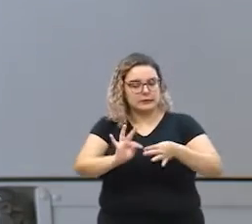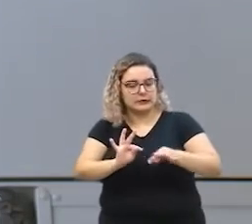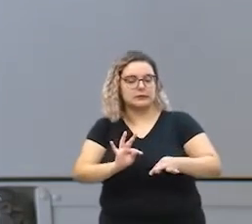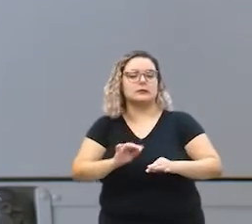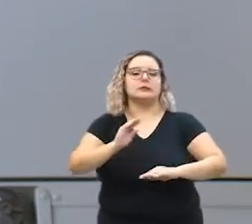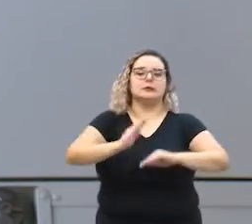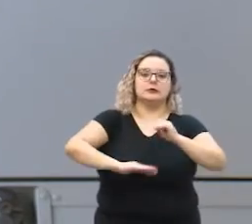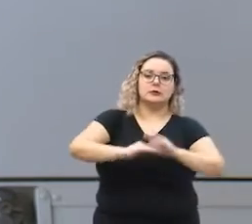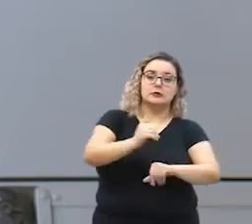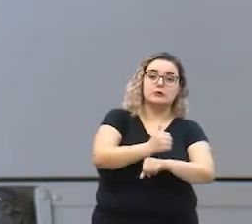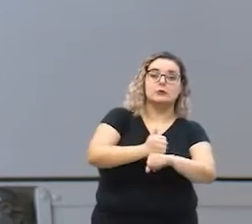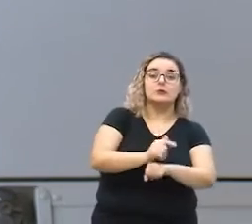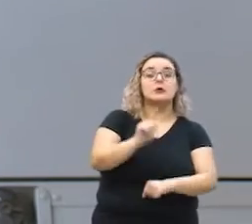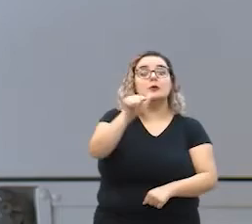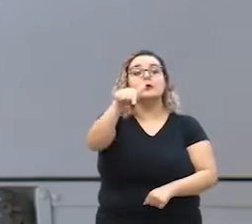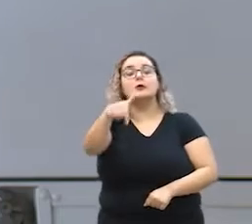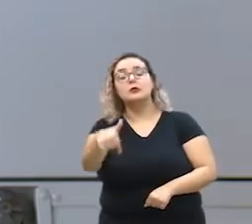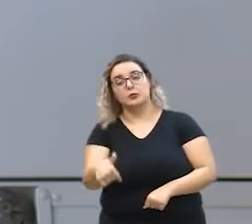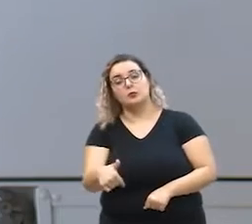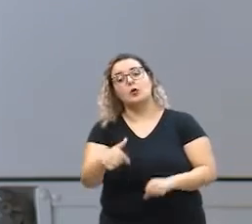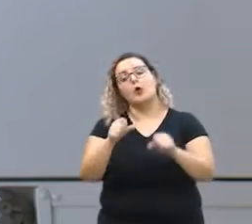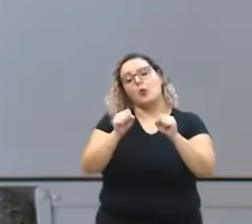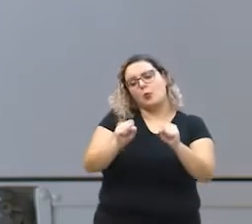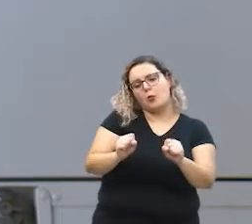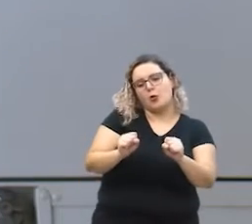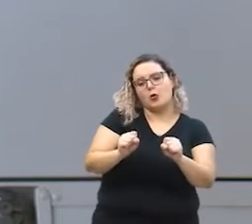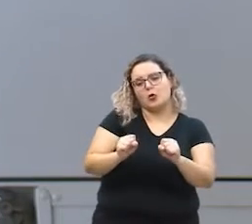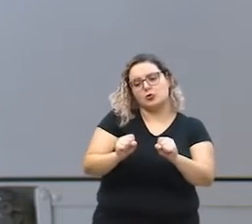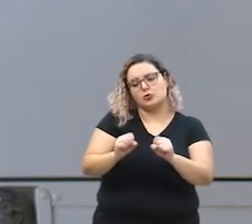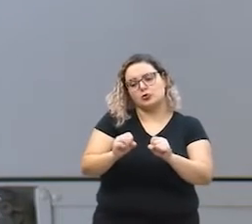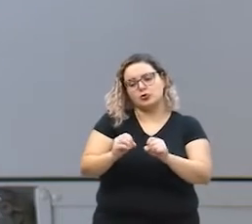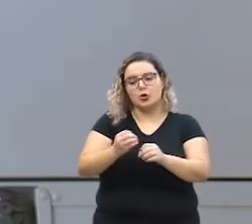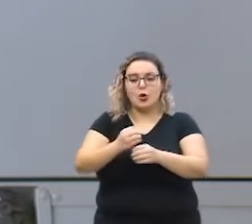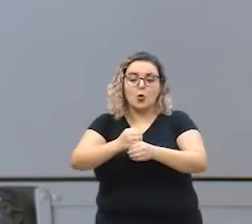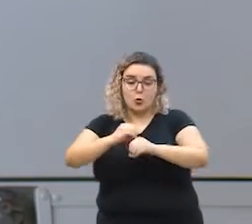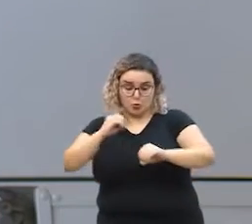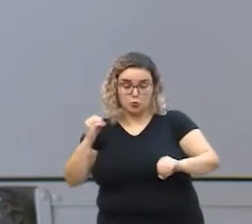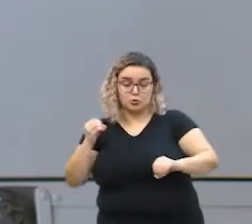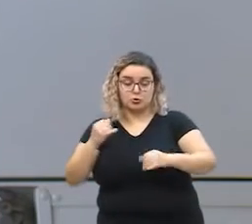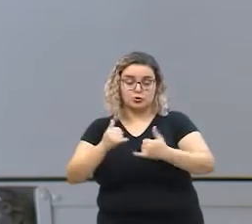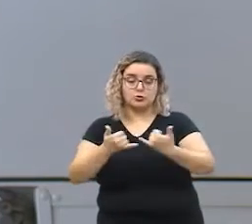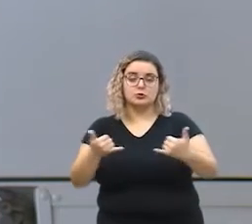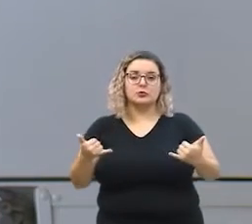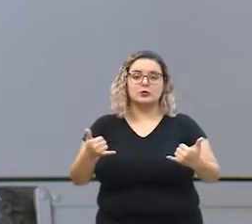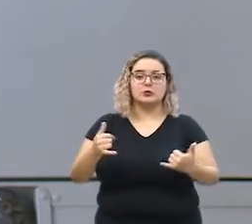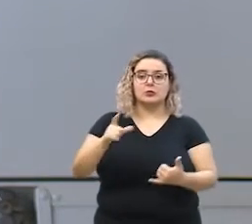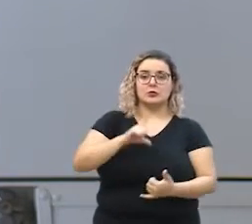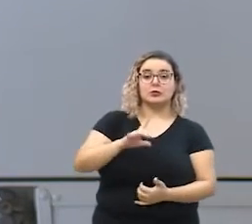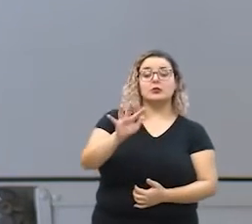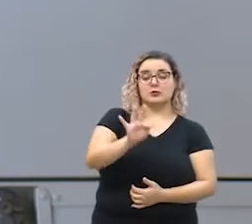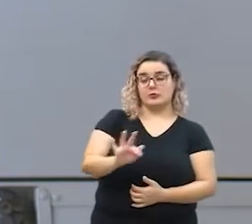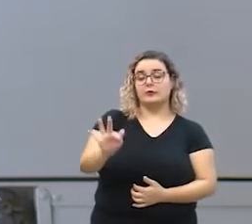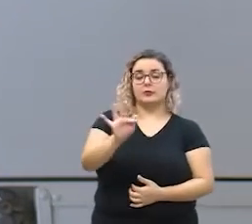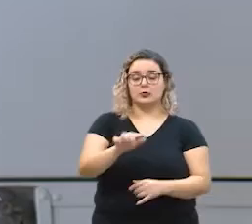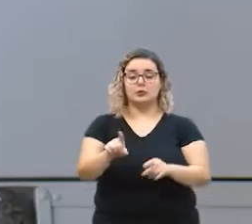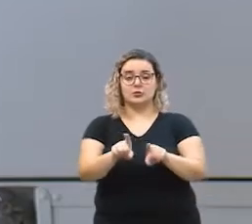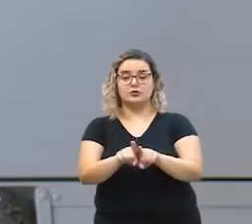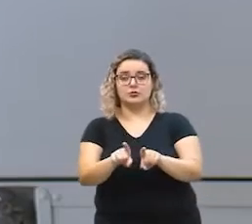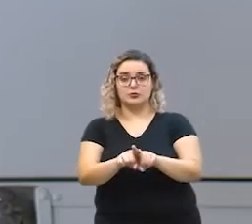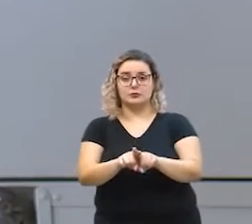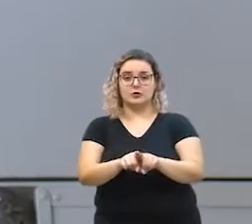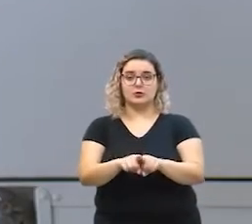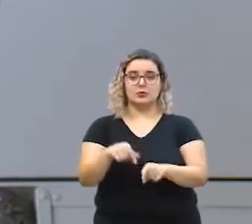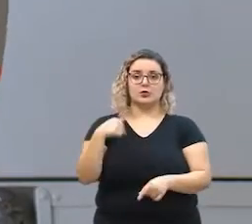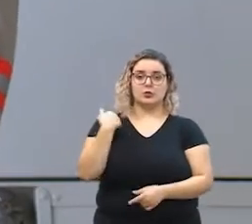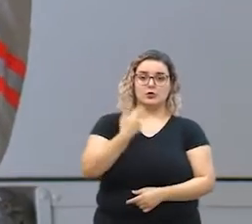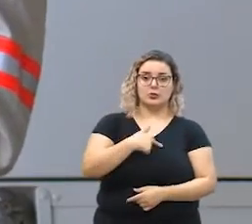profissão. E depois ele também pode se tornar um engenheiro elétrico através tem os cursos das faculdades que é o que a gente